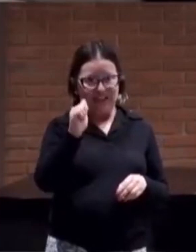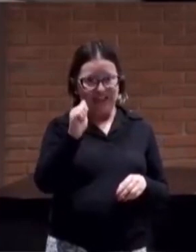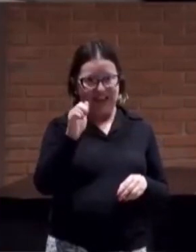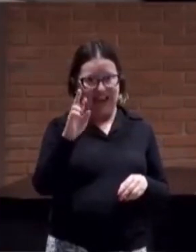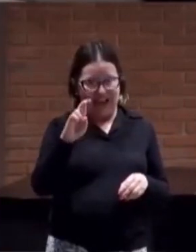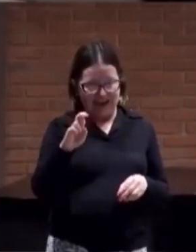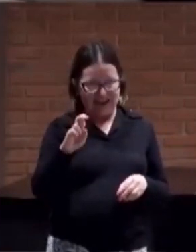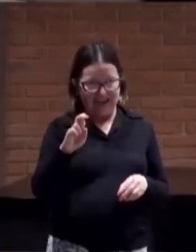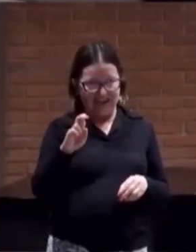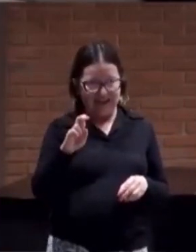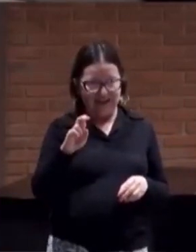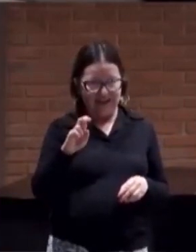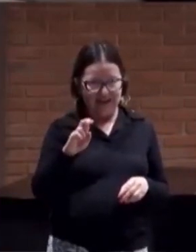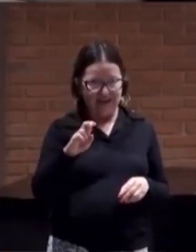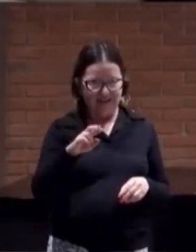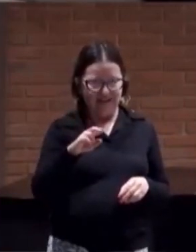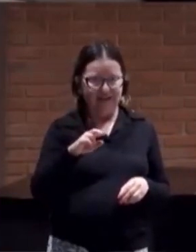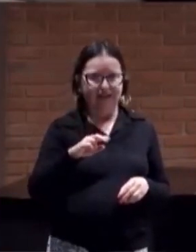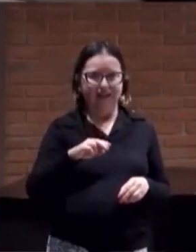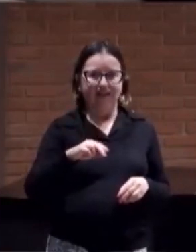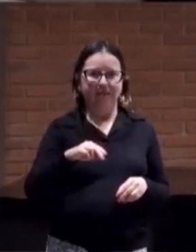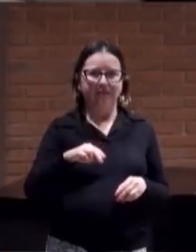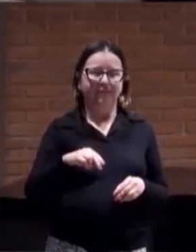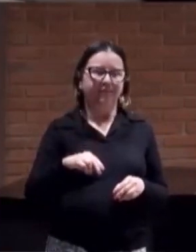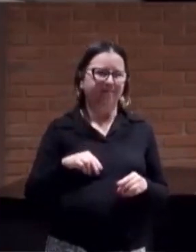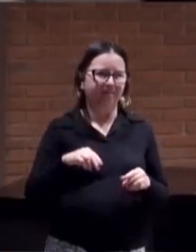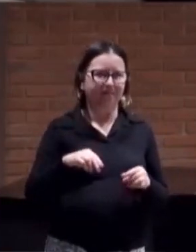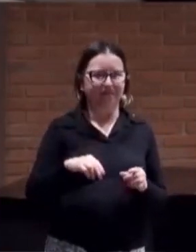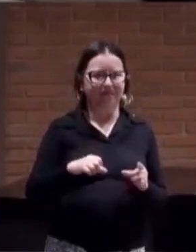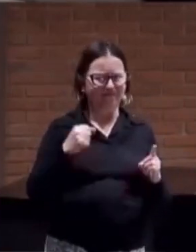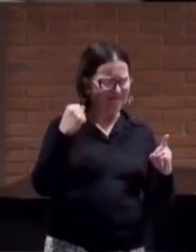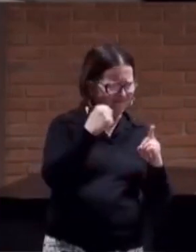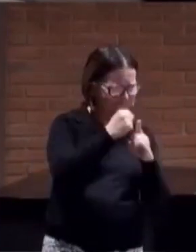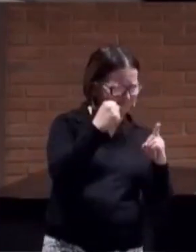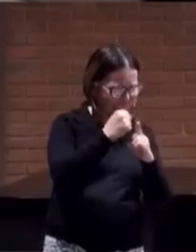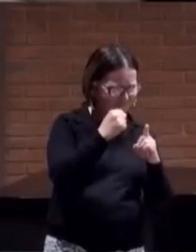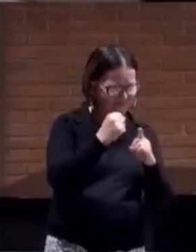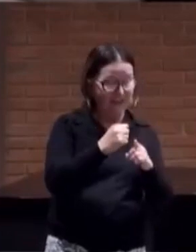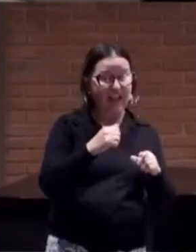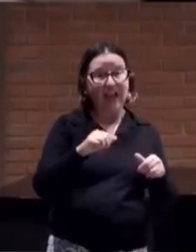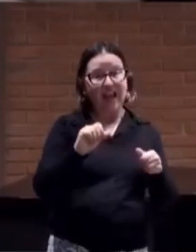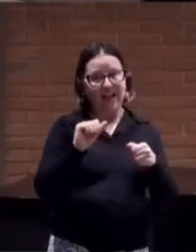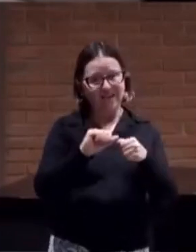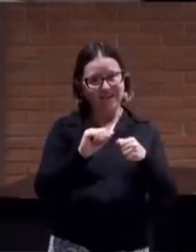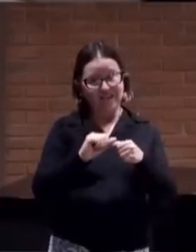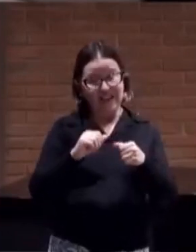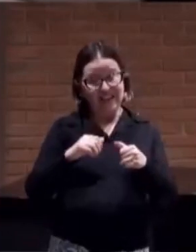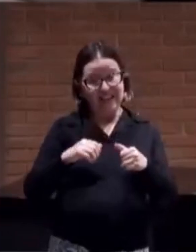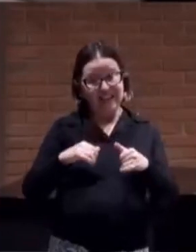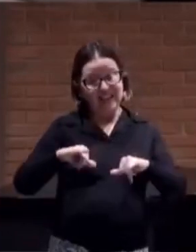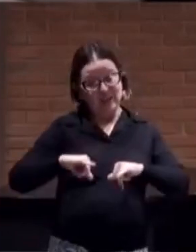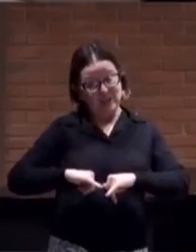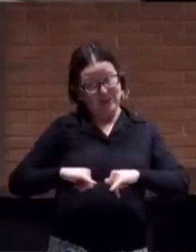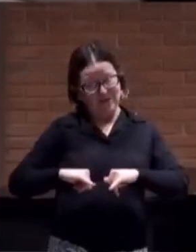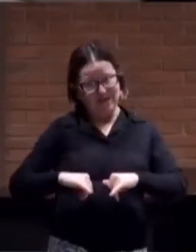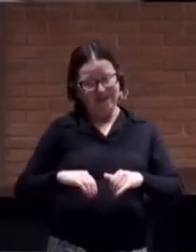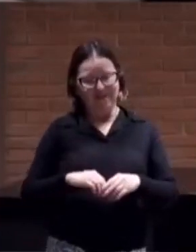fazê-los sofrer. E tem um episódio bem interessante que